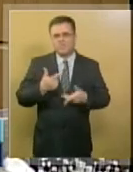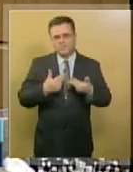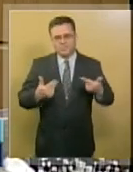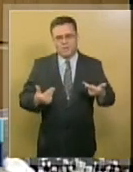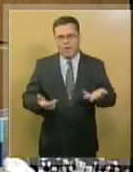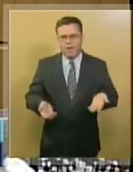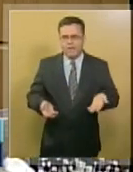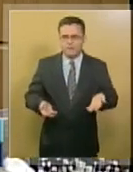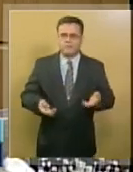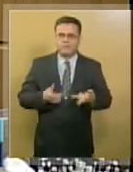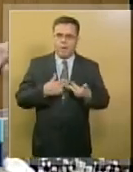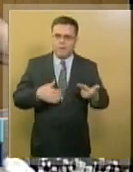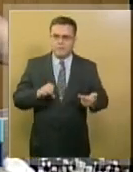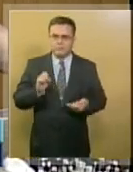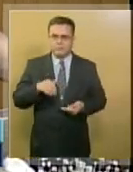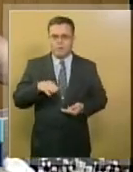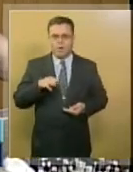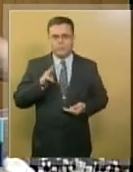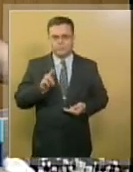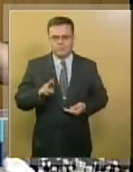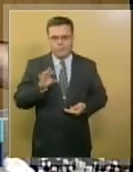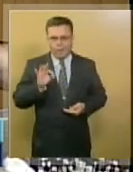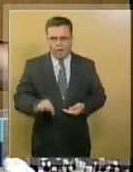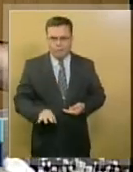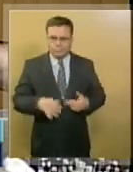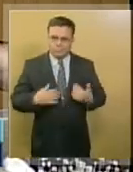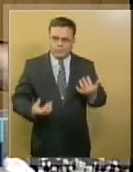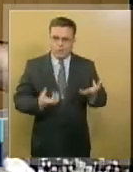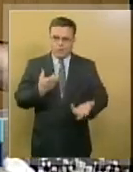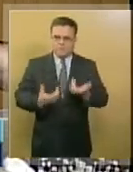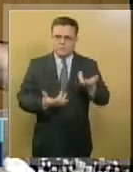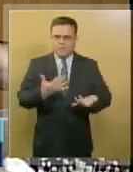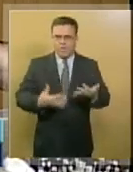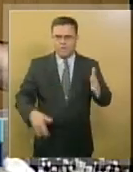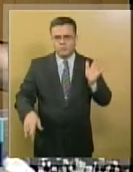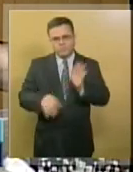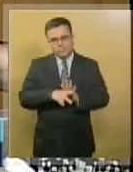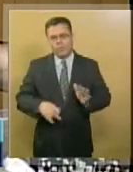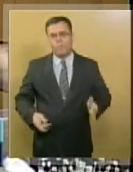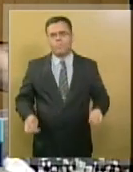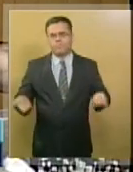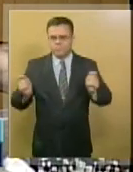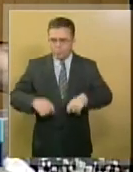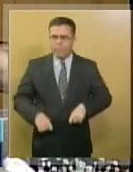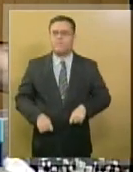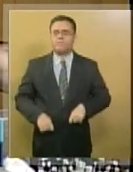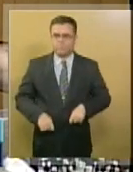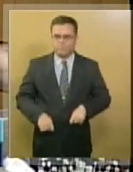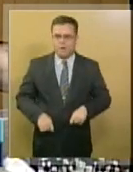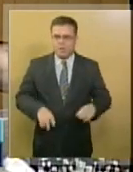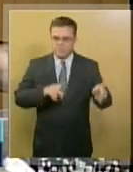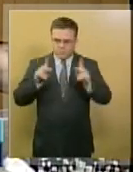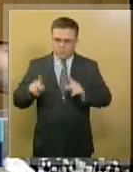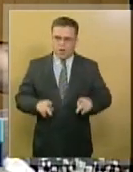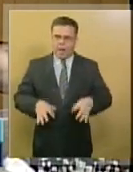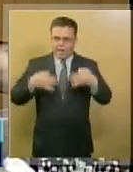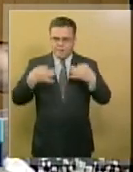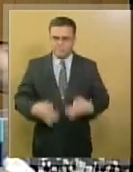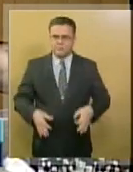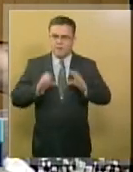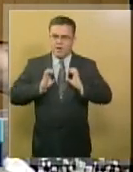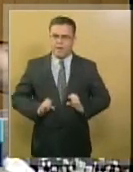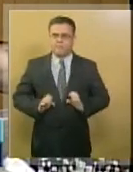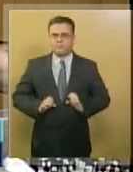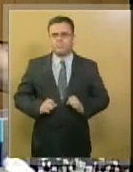SAMU. E muito menos, senhores, o crematório público para que se consiga dar a destinação ética para esses